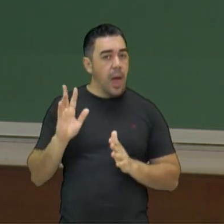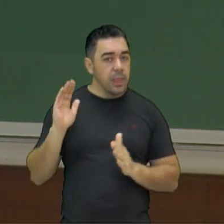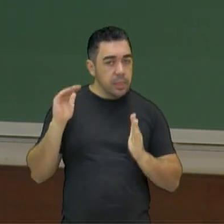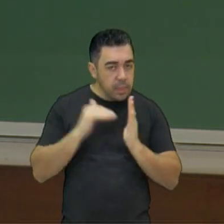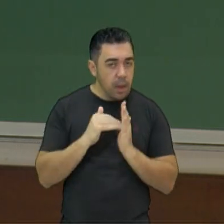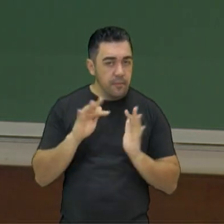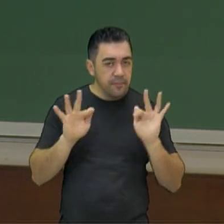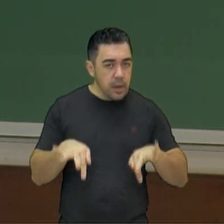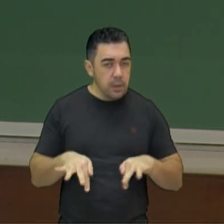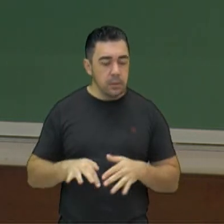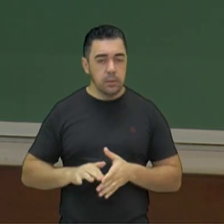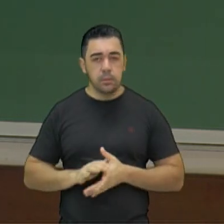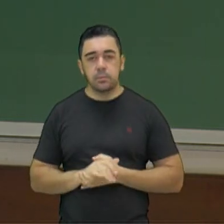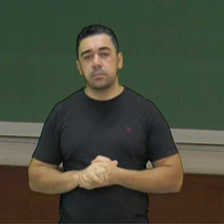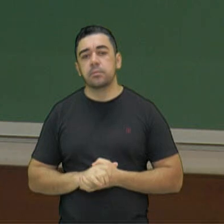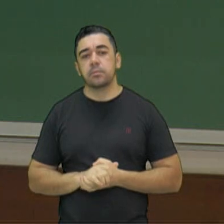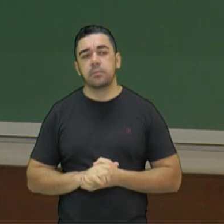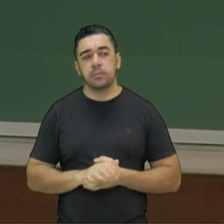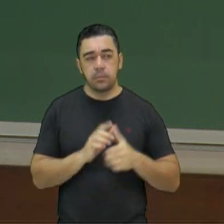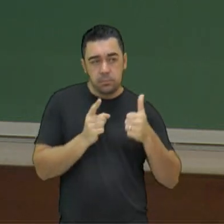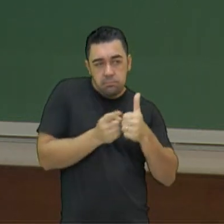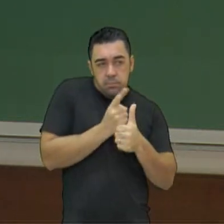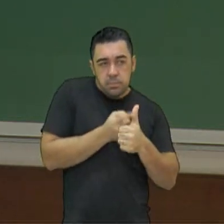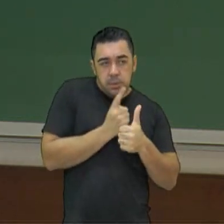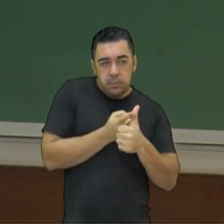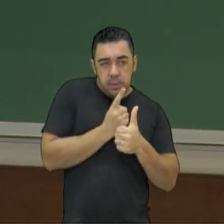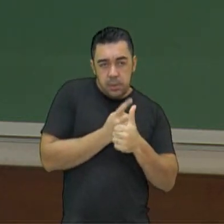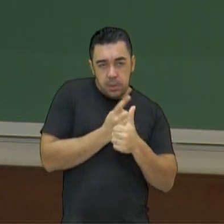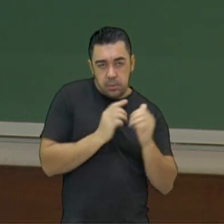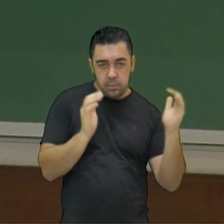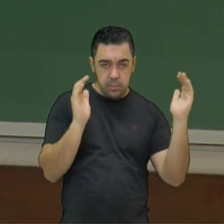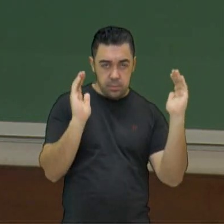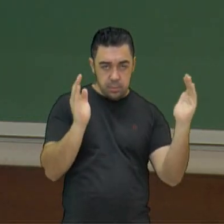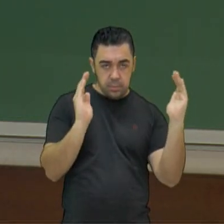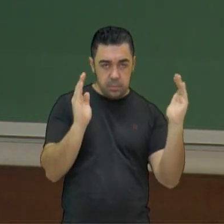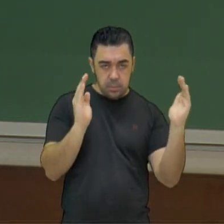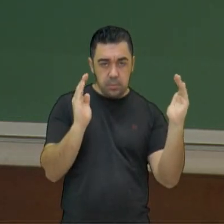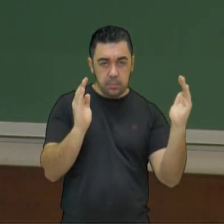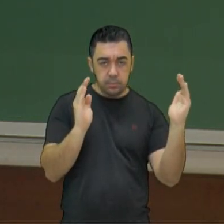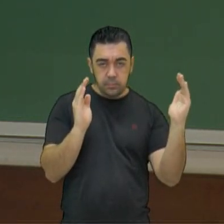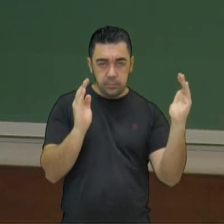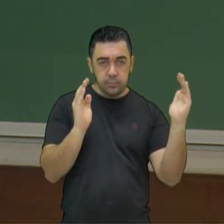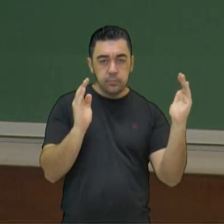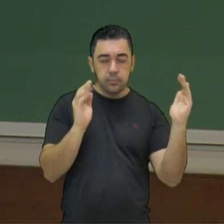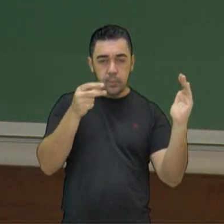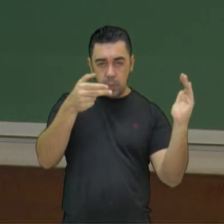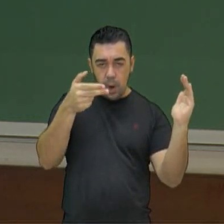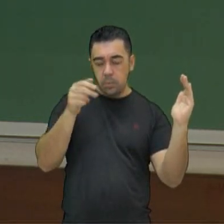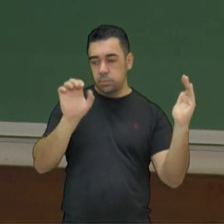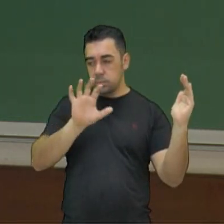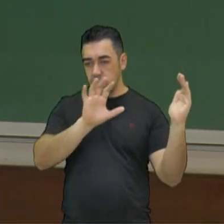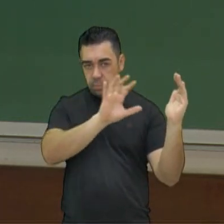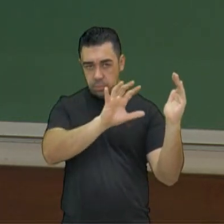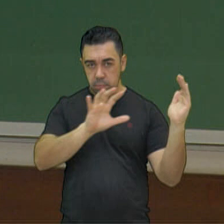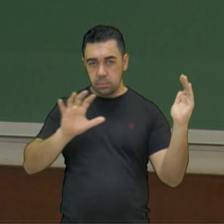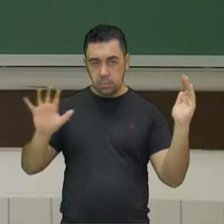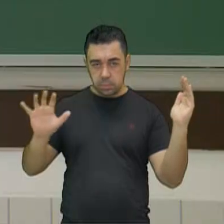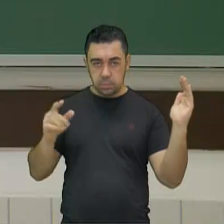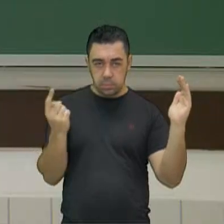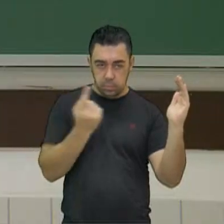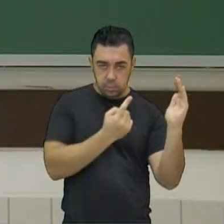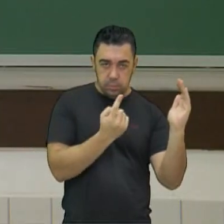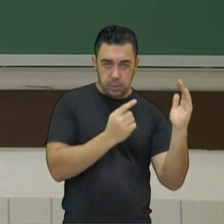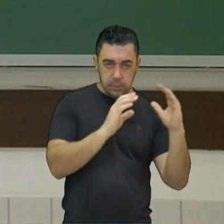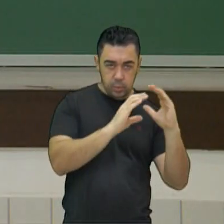final. Aqui no primeiro membro, porque eu só tenho uma igualdade, eu tenho 2 membros. O primeiro membro é o que vem antes